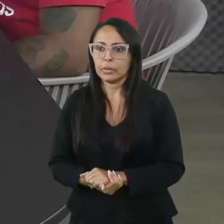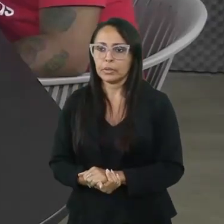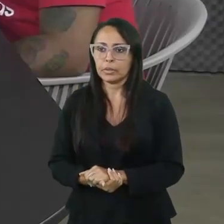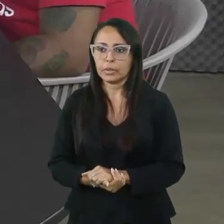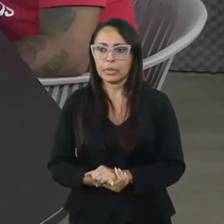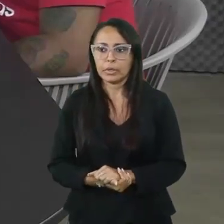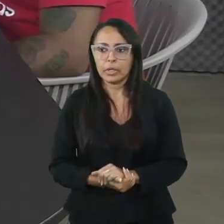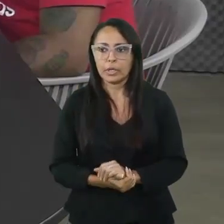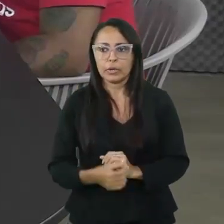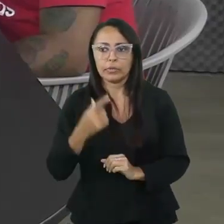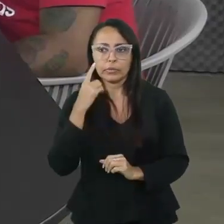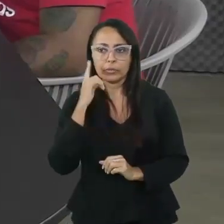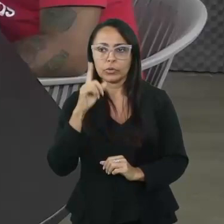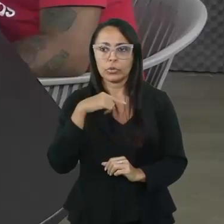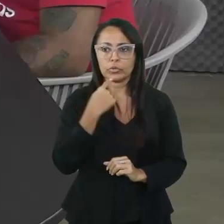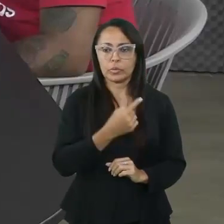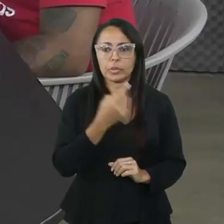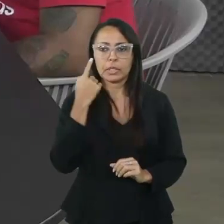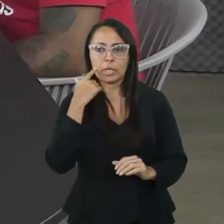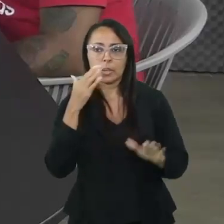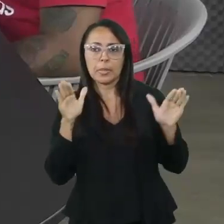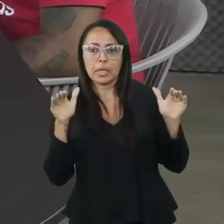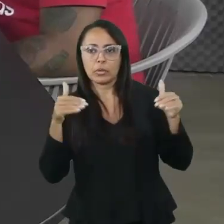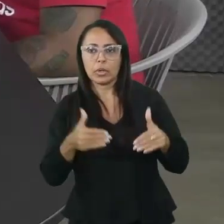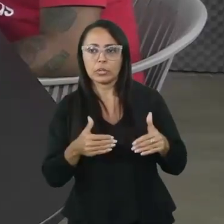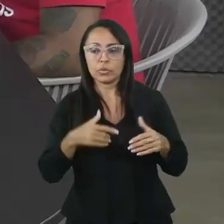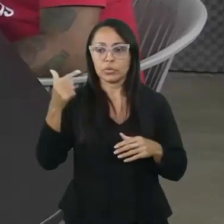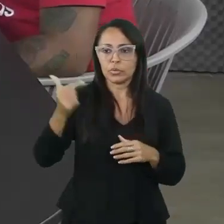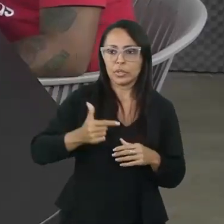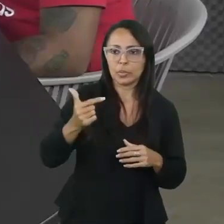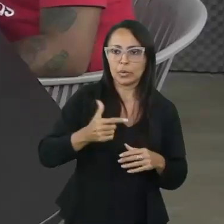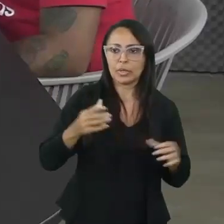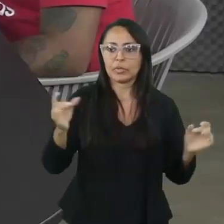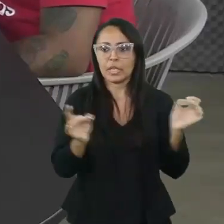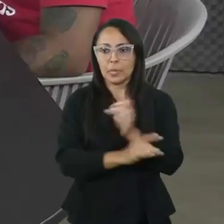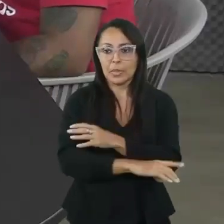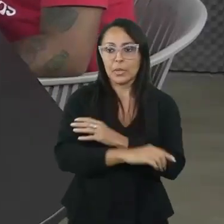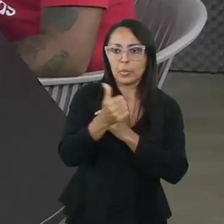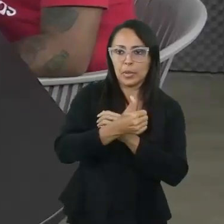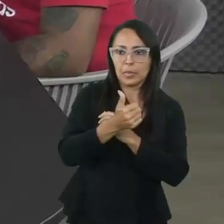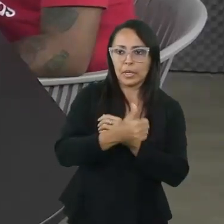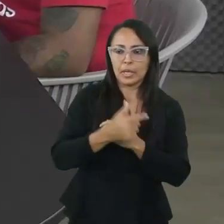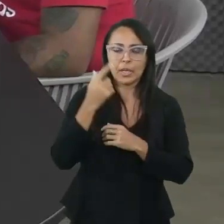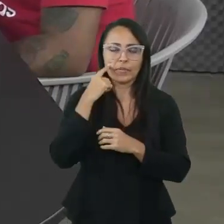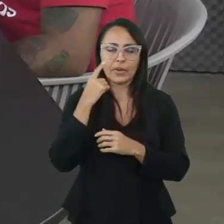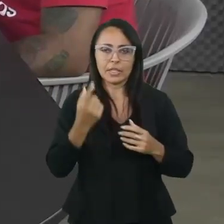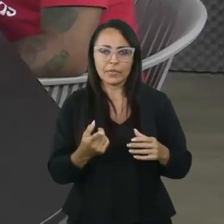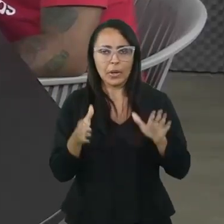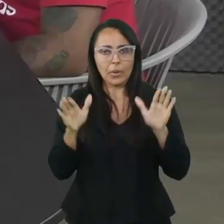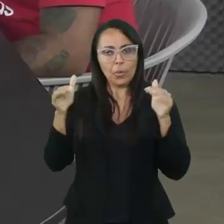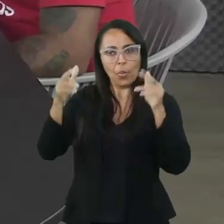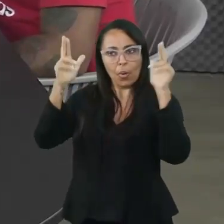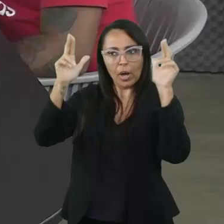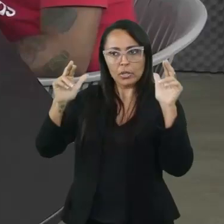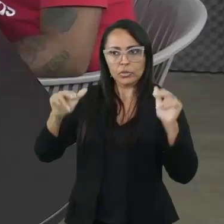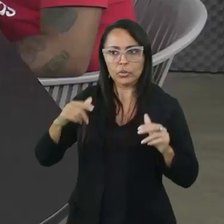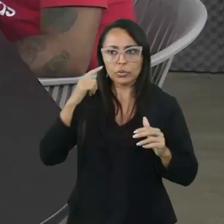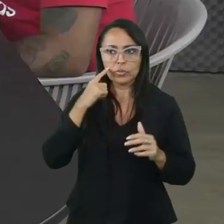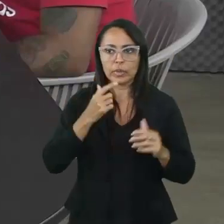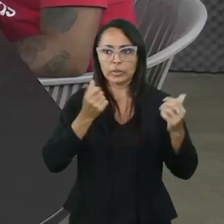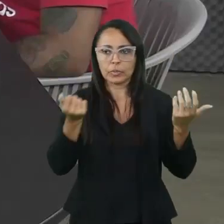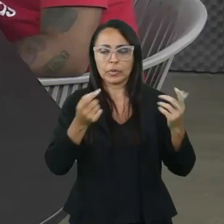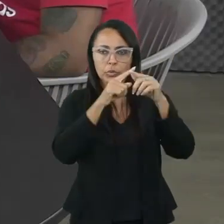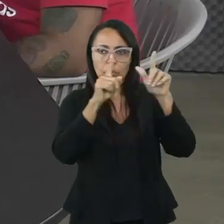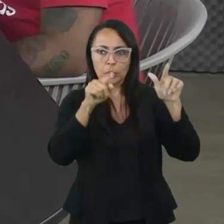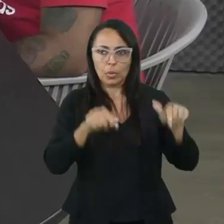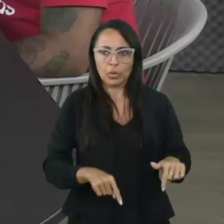vamos diretamente, né, ao assunto no segundo bloco, que a gente está terminando o primeiro bloco, aí a gente vai diretamente ao assunto. Vitor, fala um pouco do teu